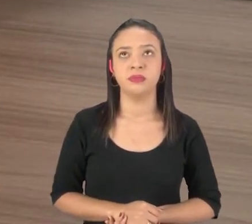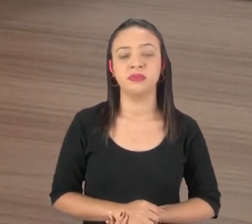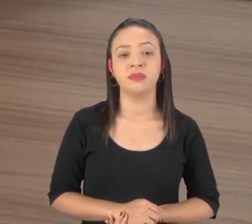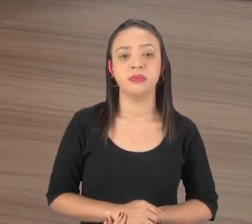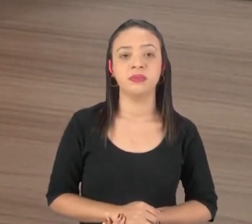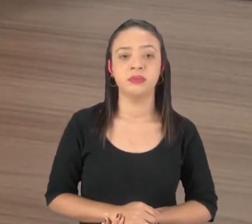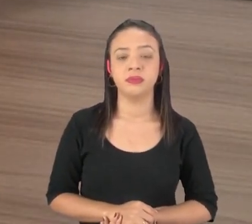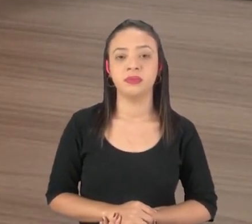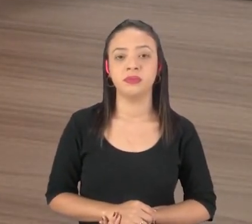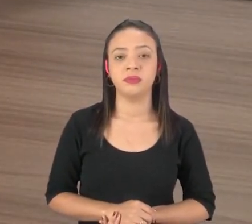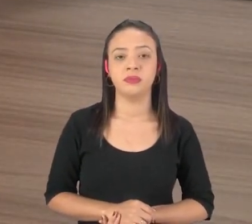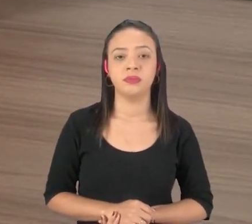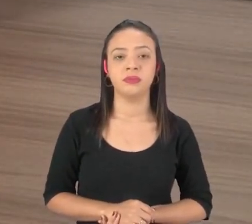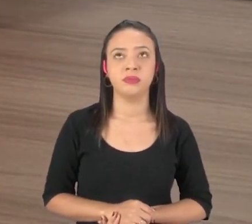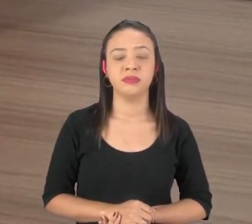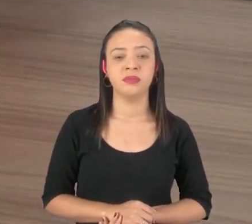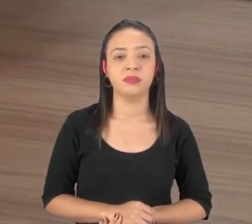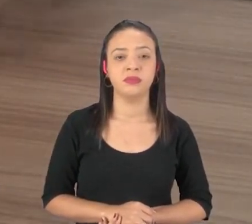e